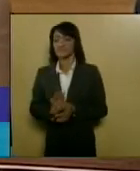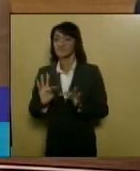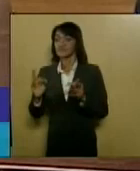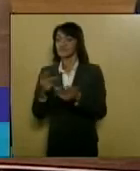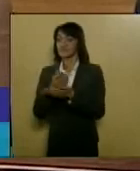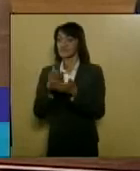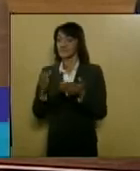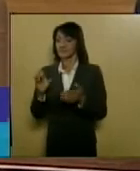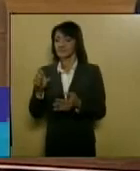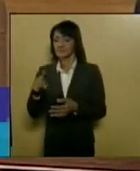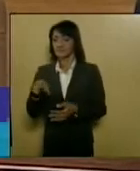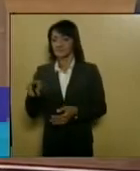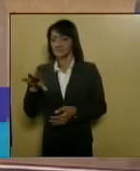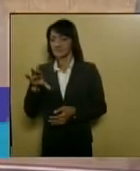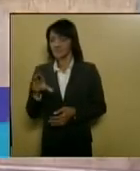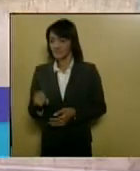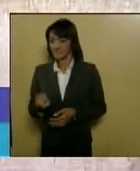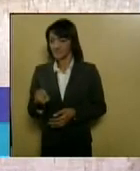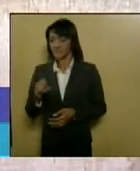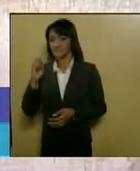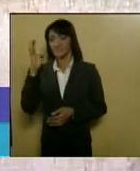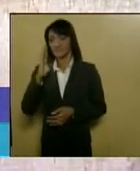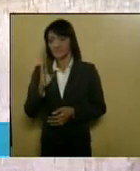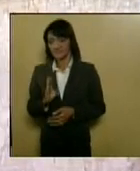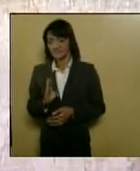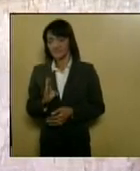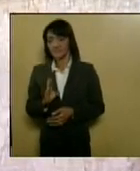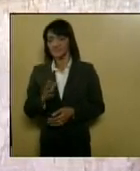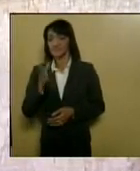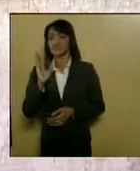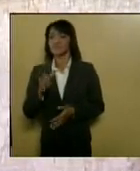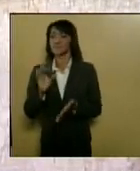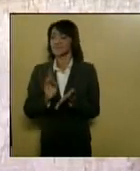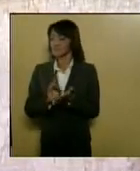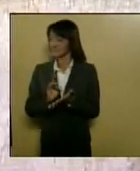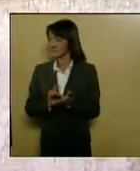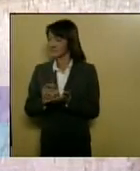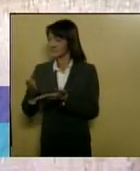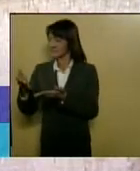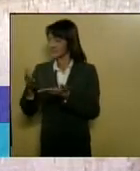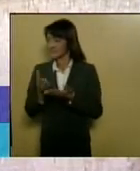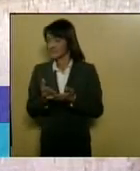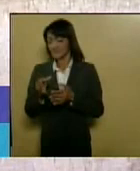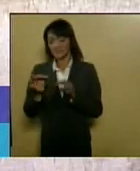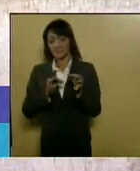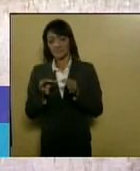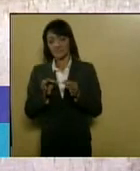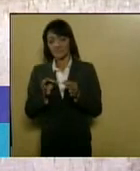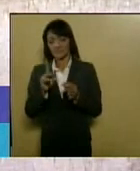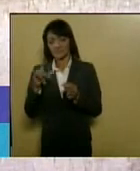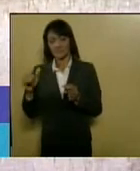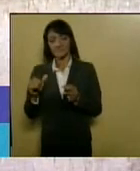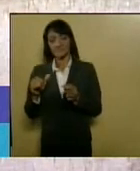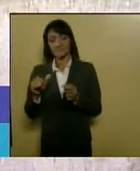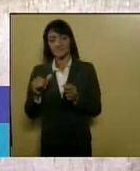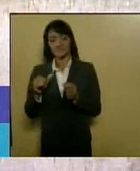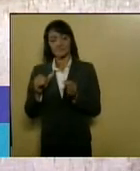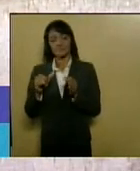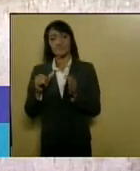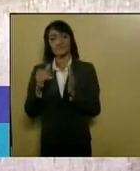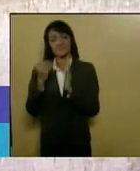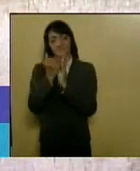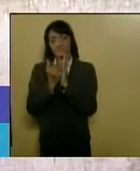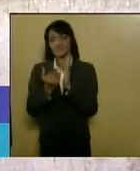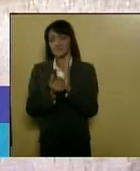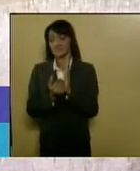Então, eu agradeço. Eu, quando soube dessa comenda, fiz questão de ajustar minha agenda para estar presente, porque vi como